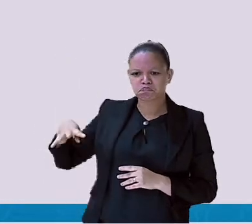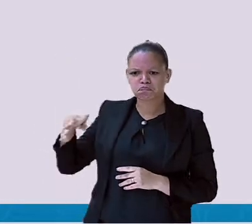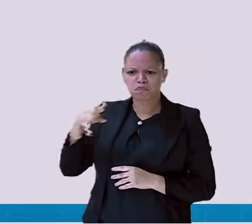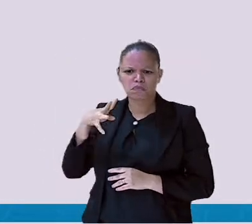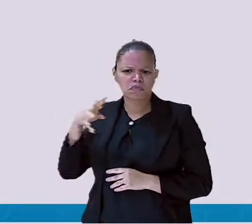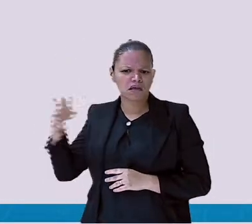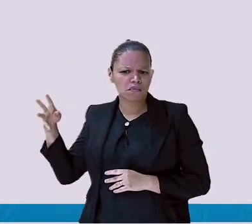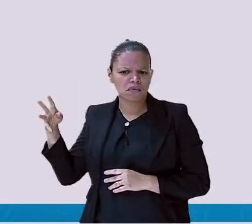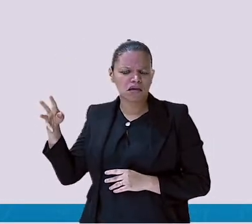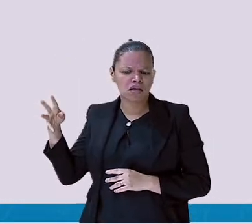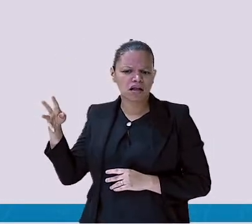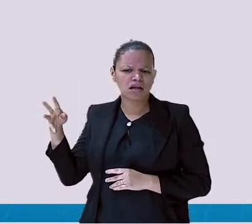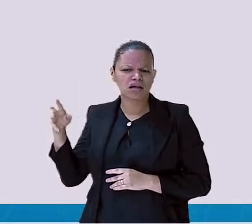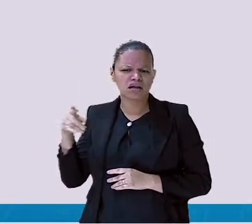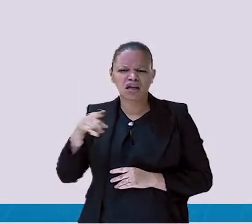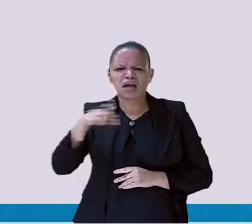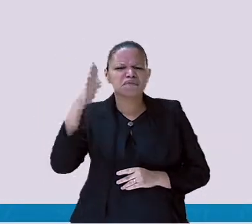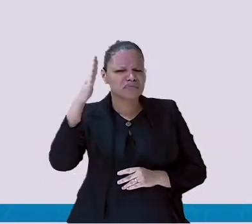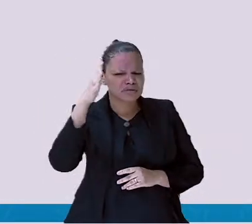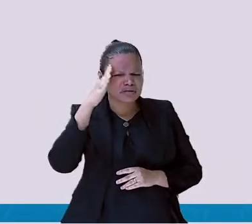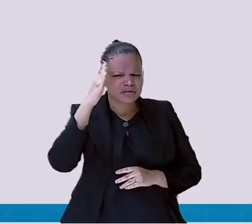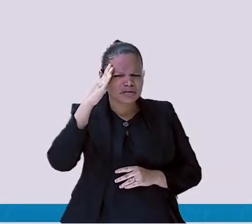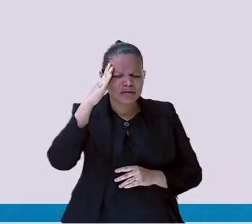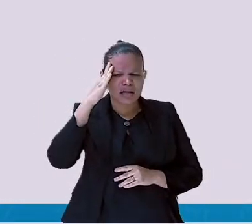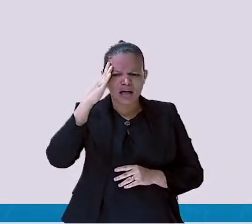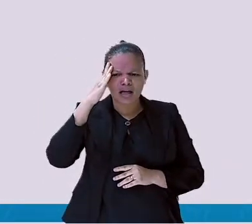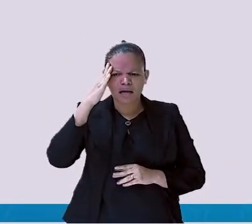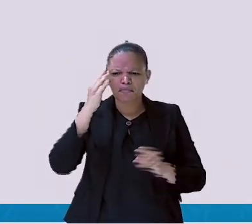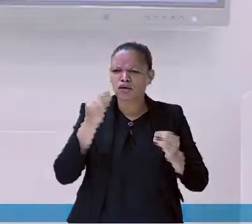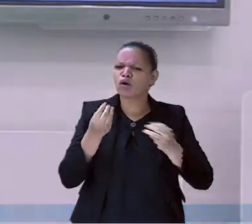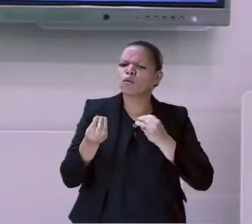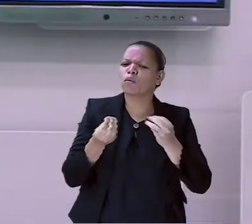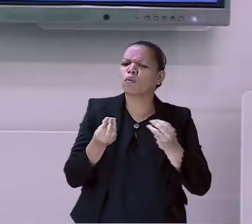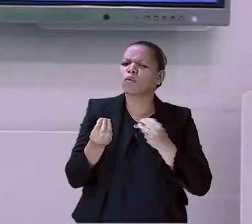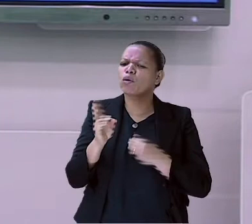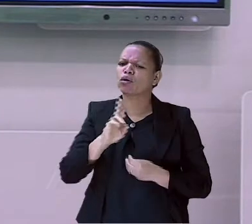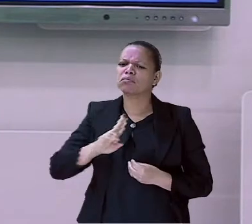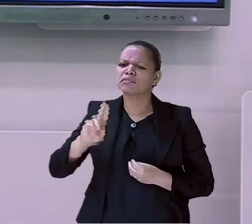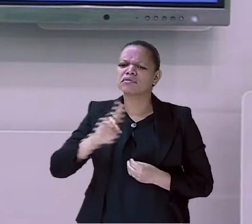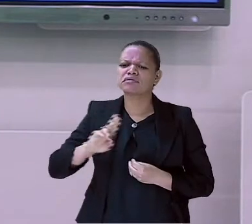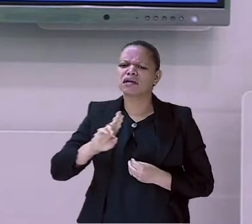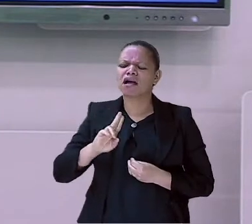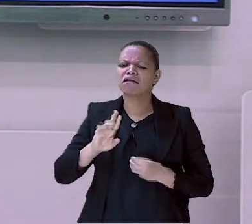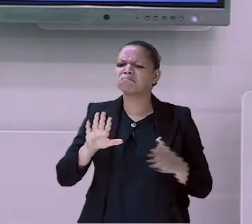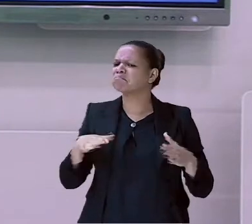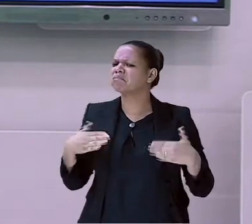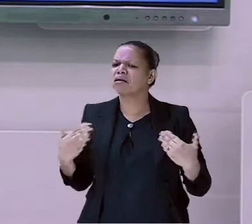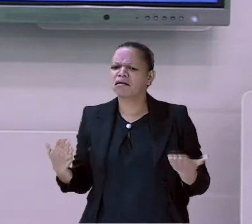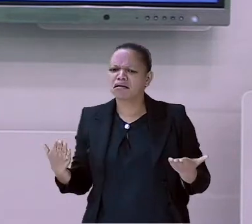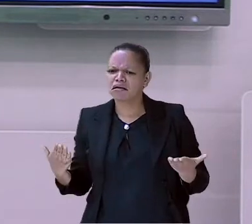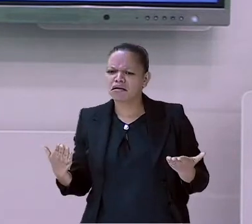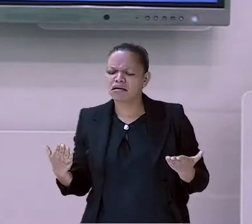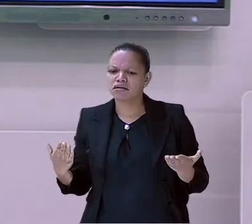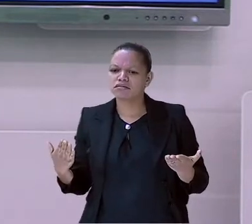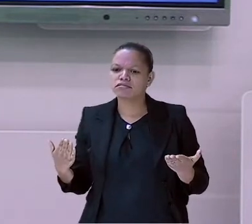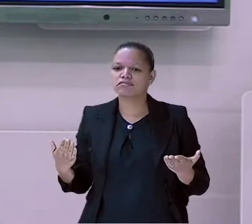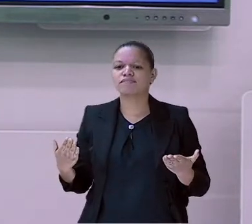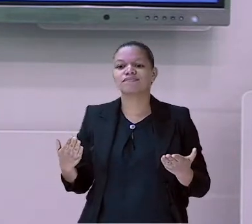tabela serve? Então, hoje nós vamos descobrir tudo isso na nossa